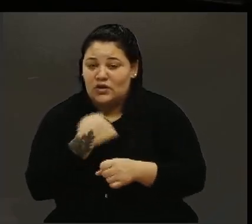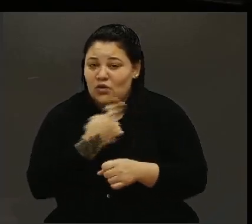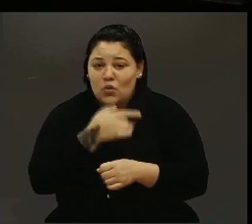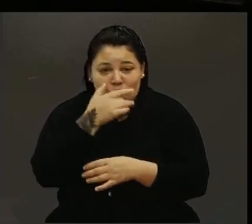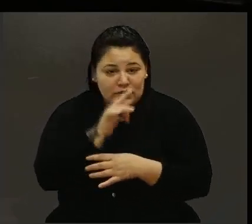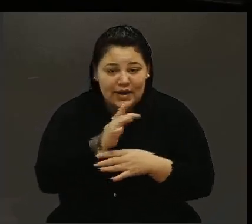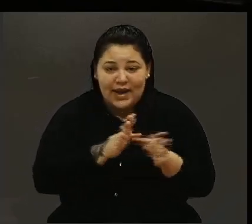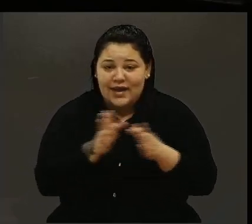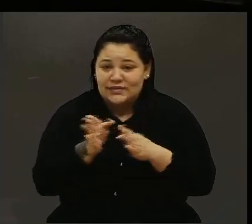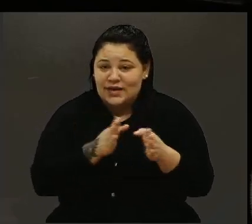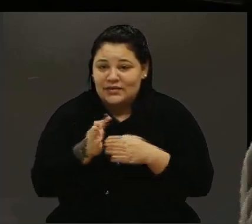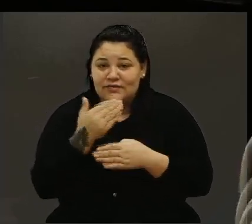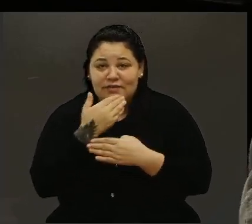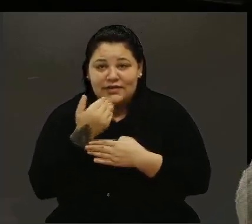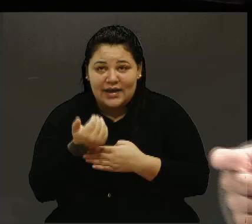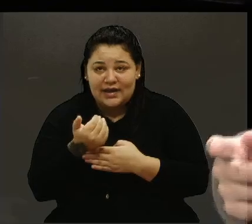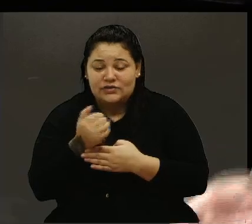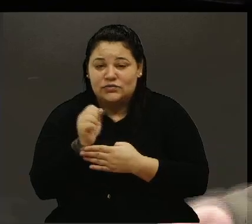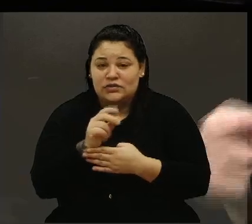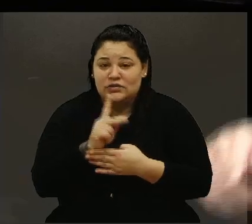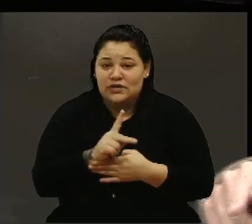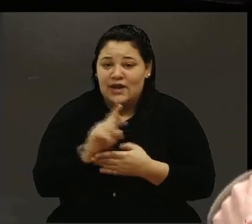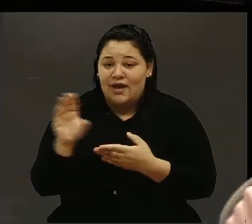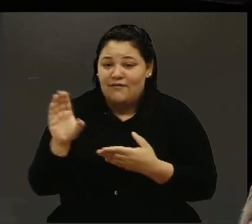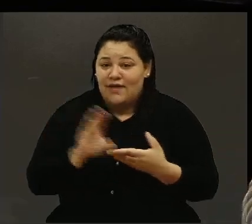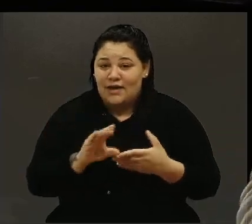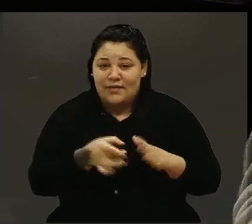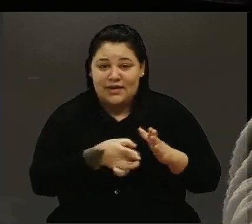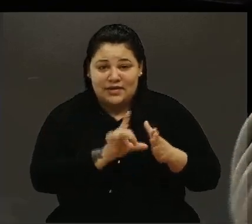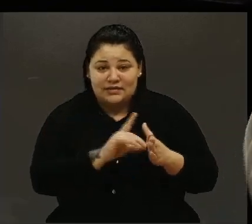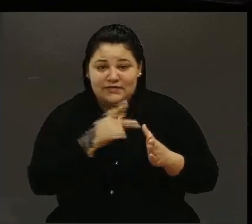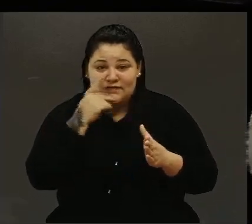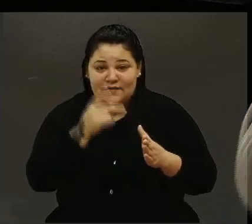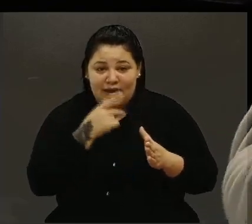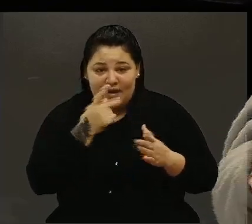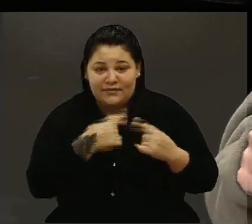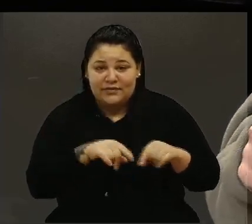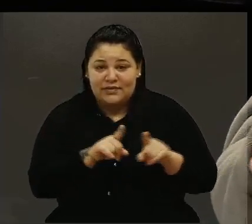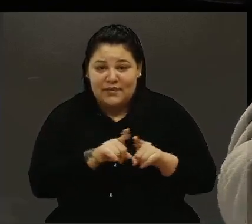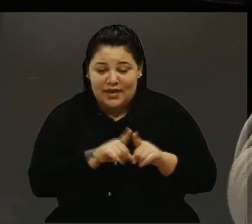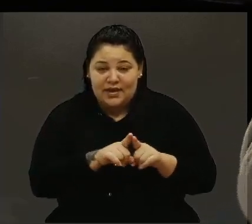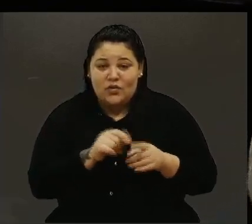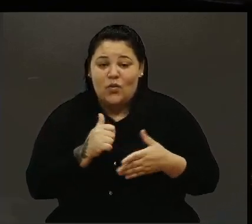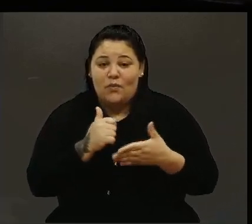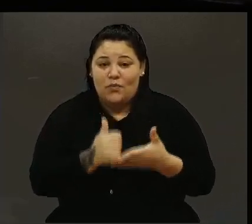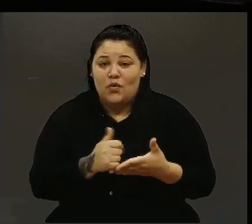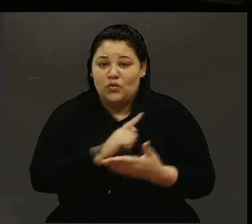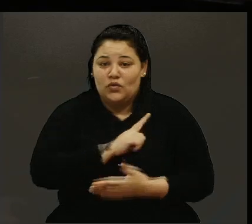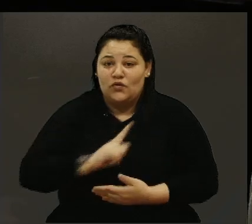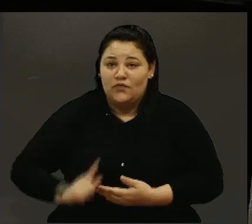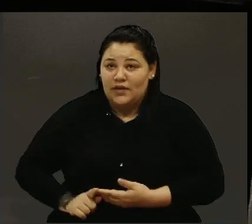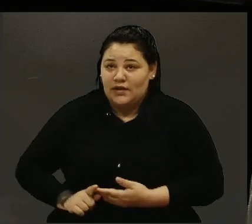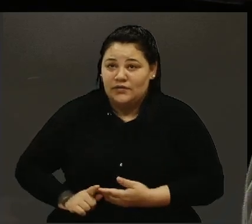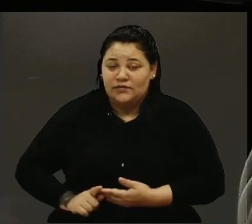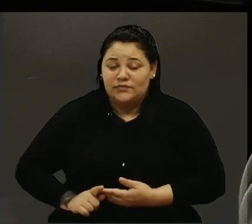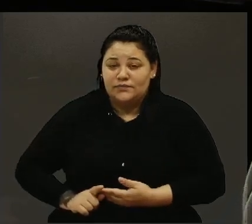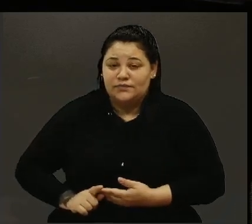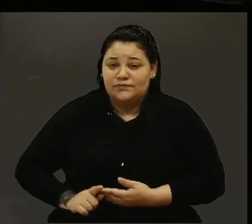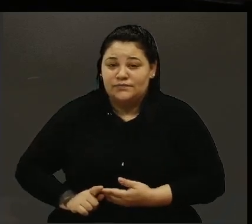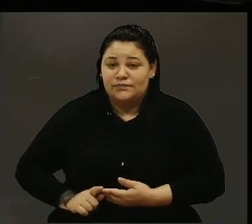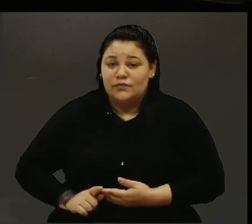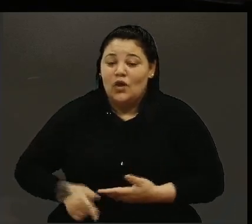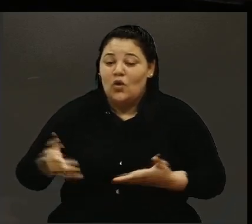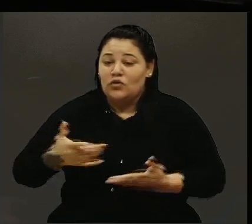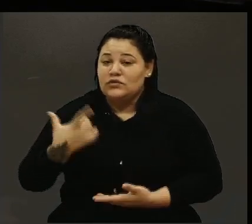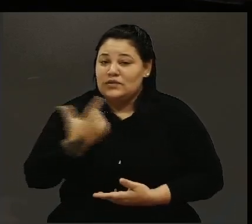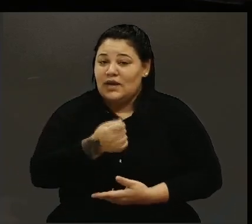benefício previdenciário, a verba que anteriormente saía da Previdência Pública com suplementação do governo, vai sair hoje da assistência social,